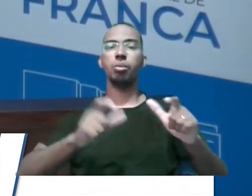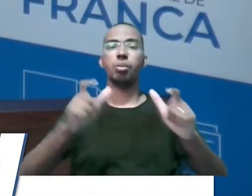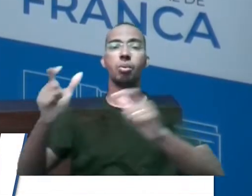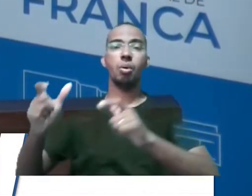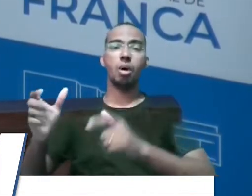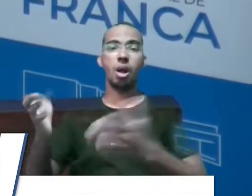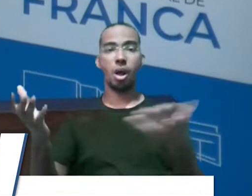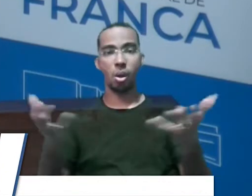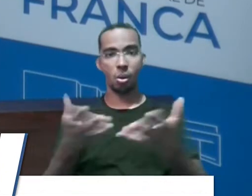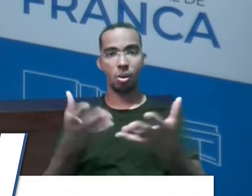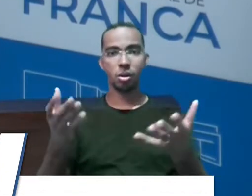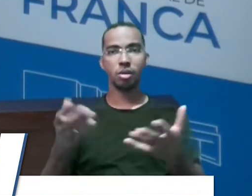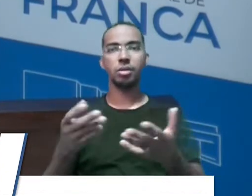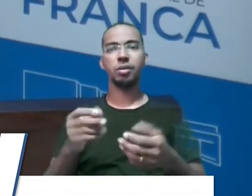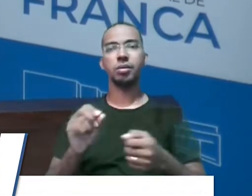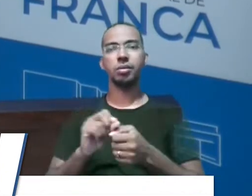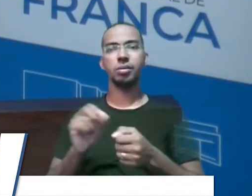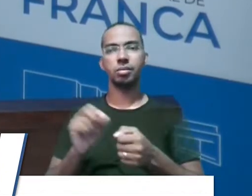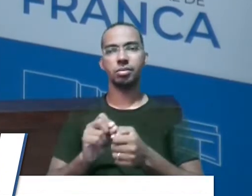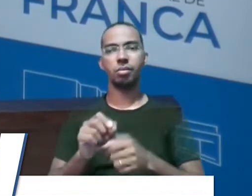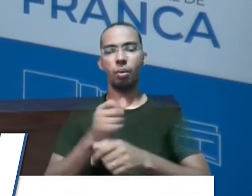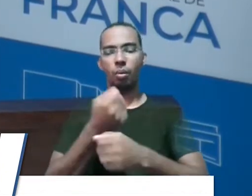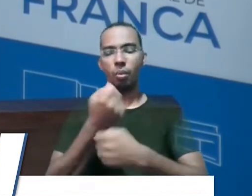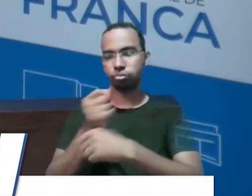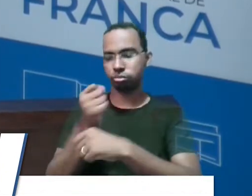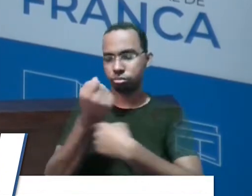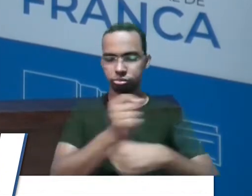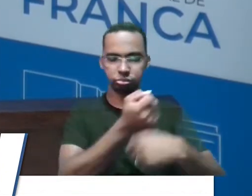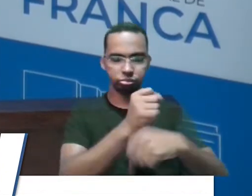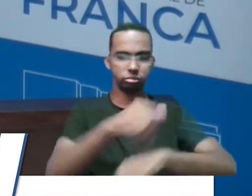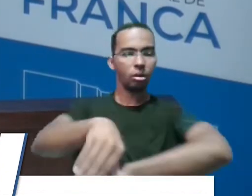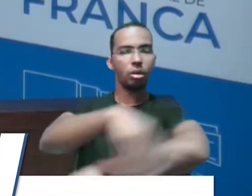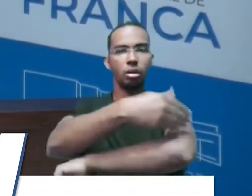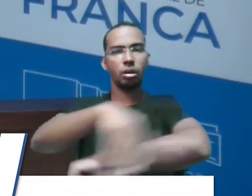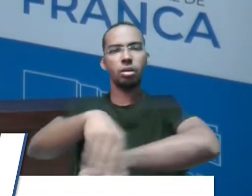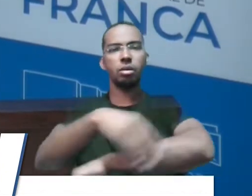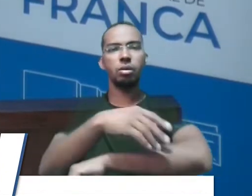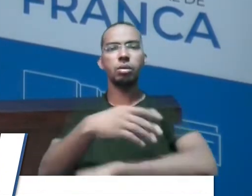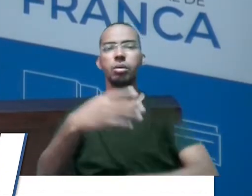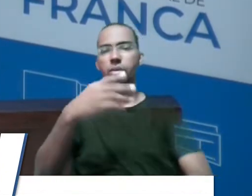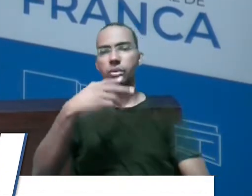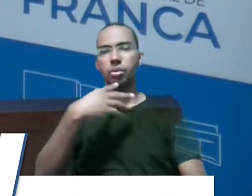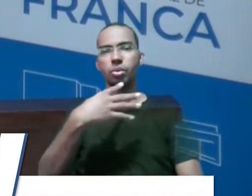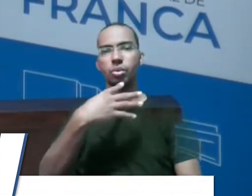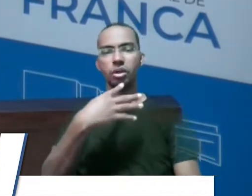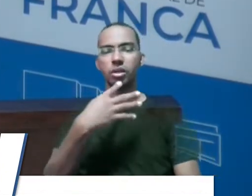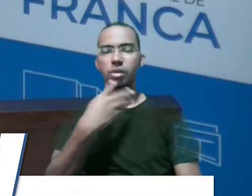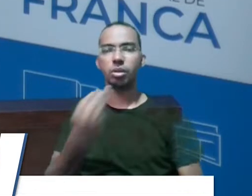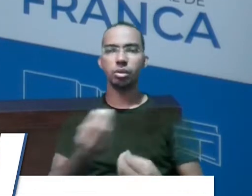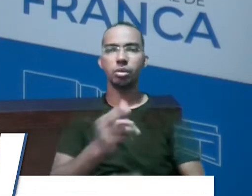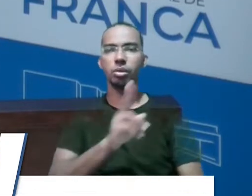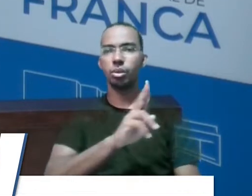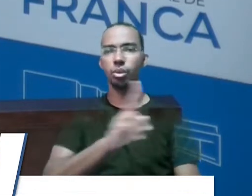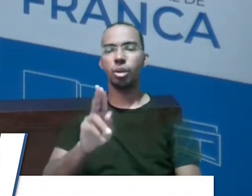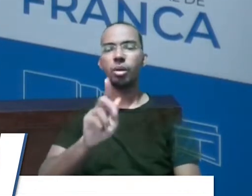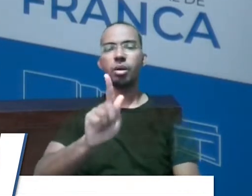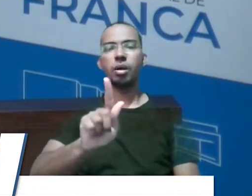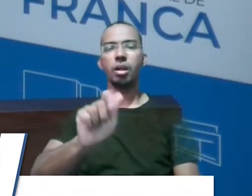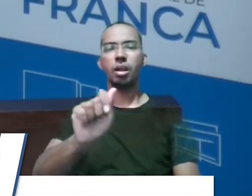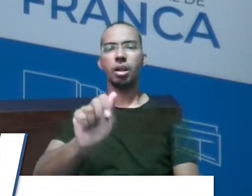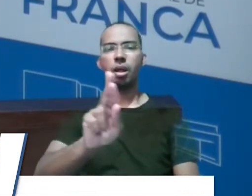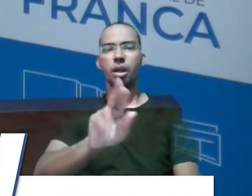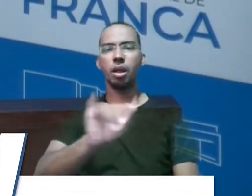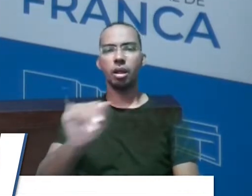quem faz essa varrição na rua é conhecido como gari. Então, quero aqui